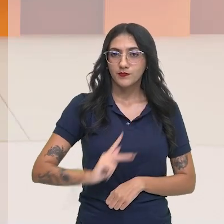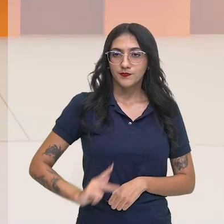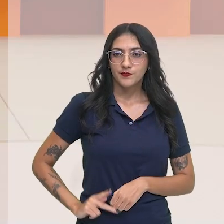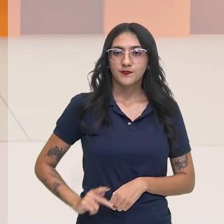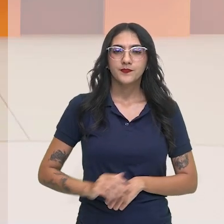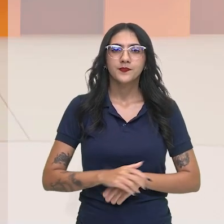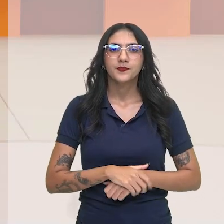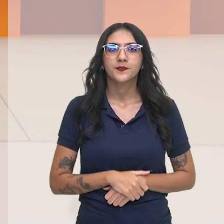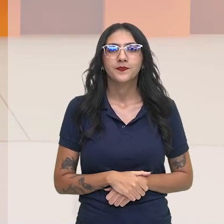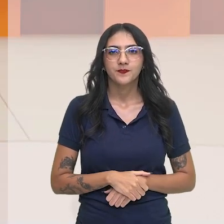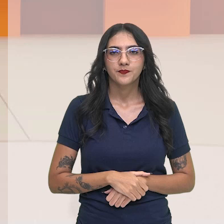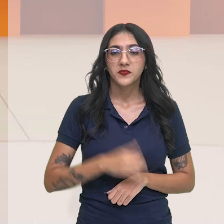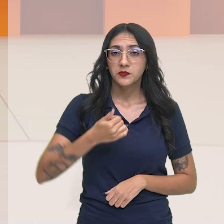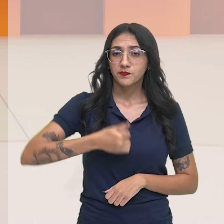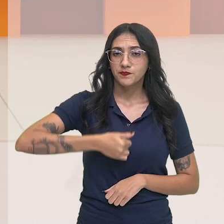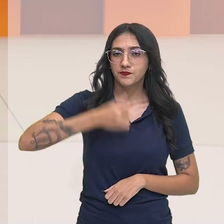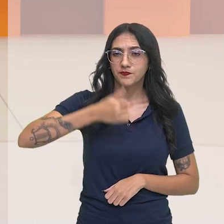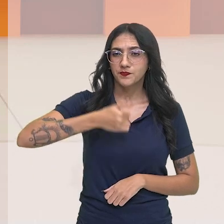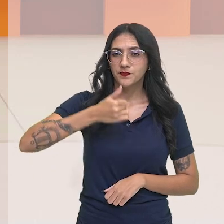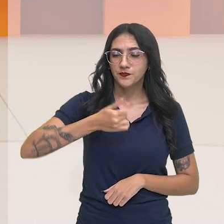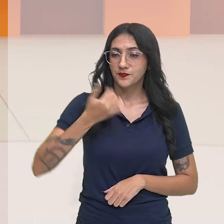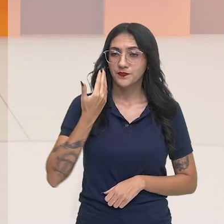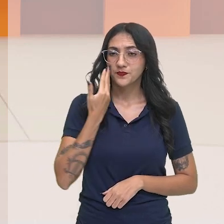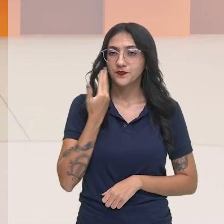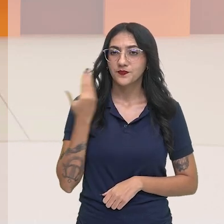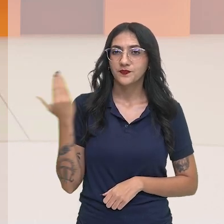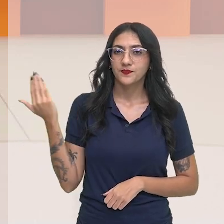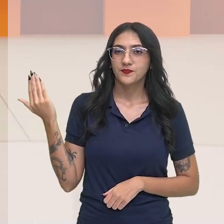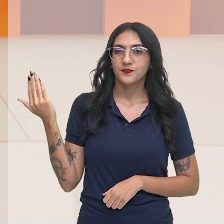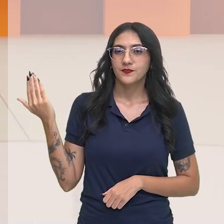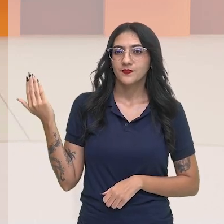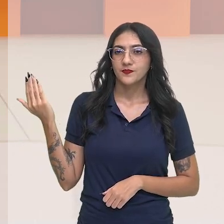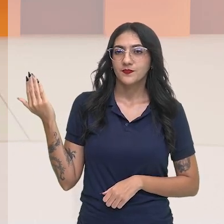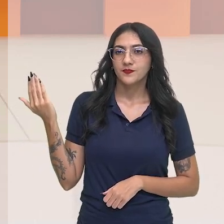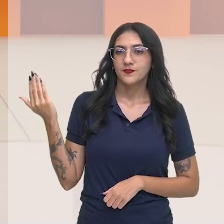O primeiro presidente, né, vai ser o